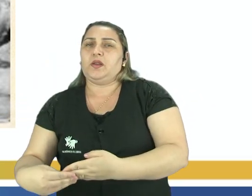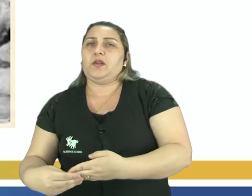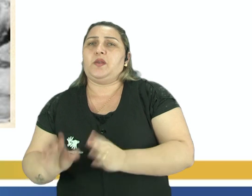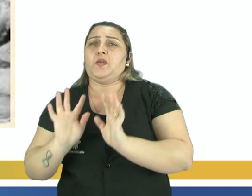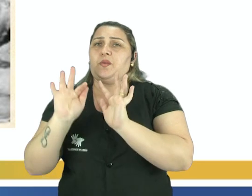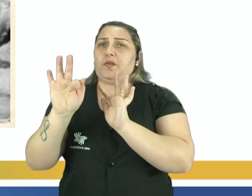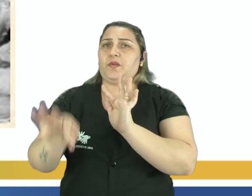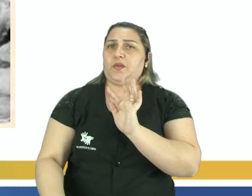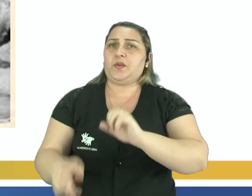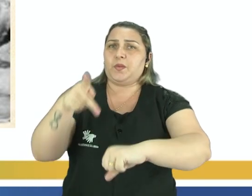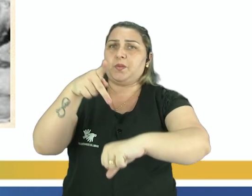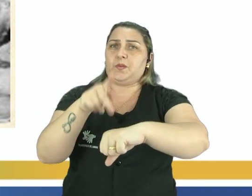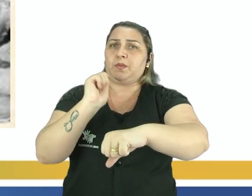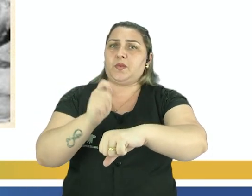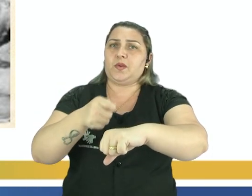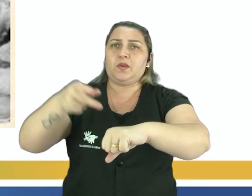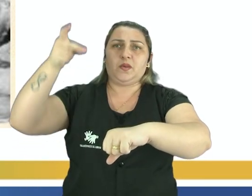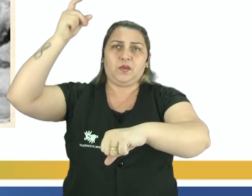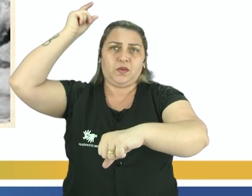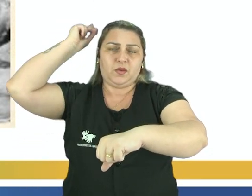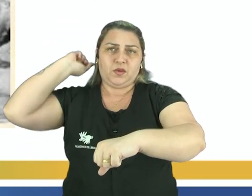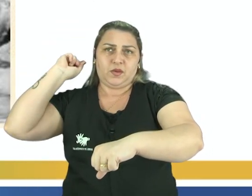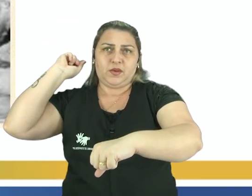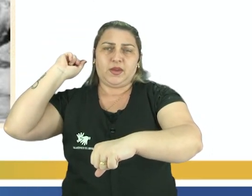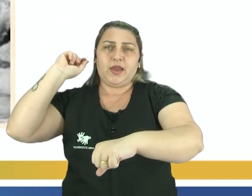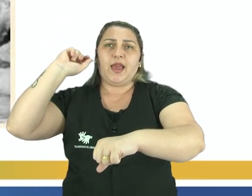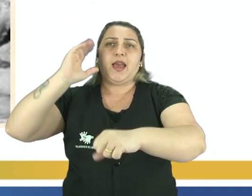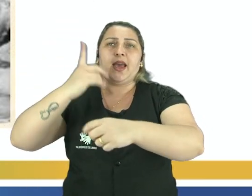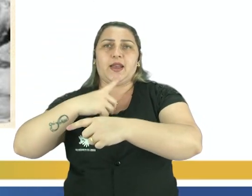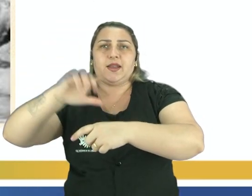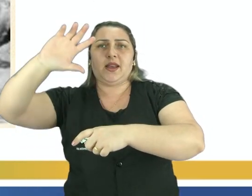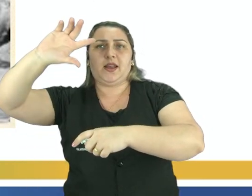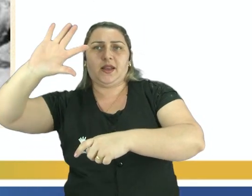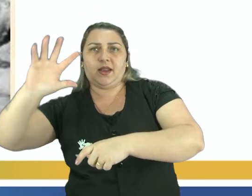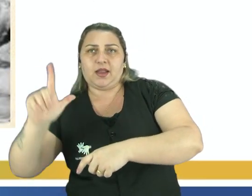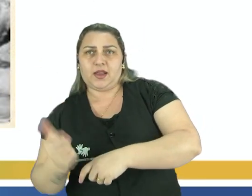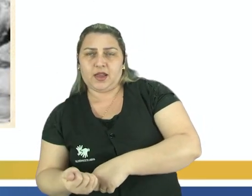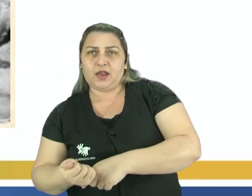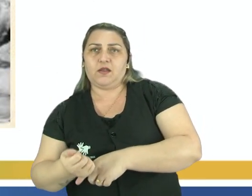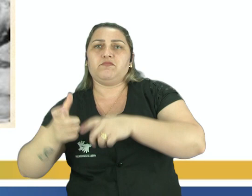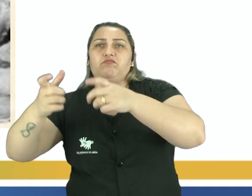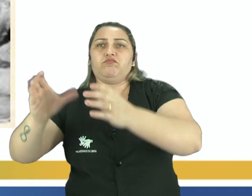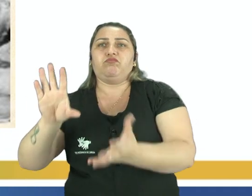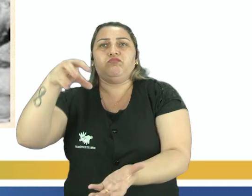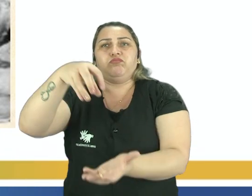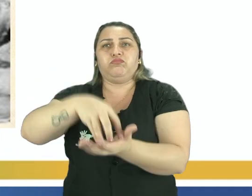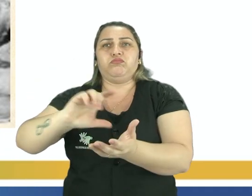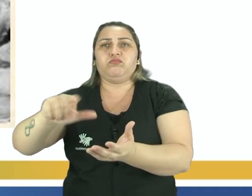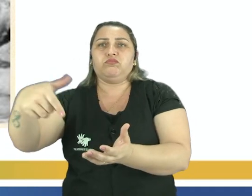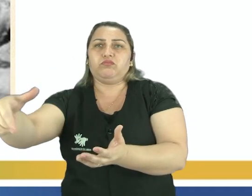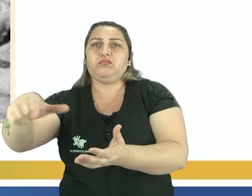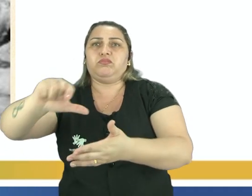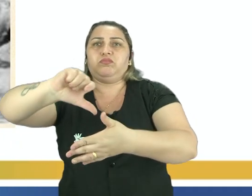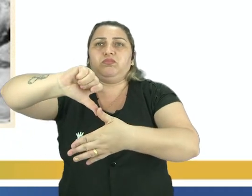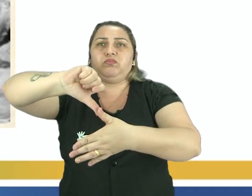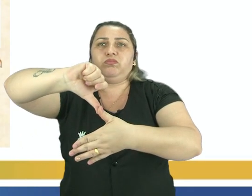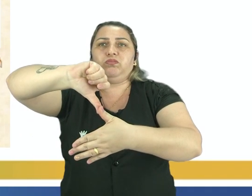No final do período paleolítico, o homem ele sai da África e começa a povoar outros continentes. Certo?